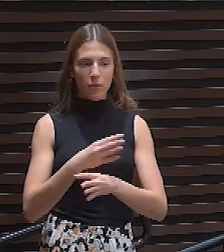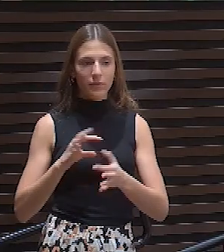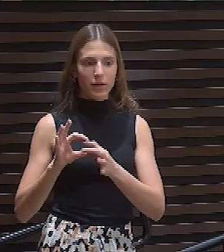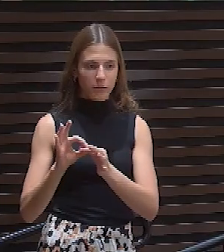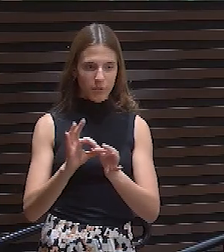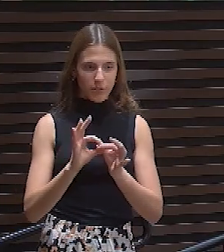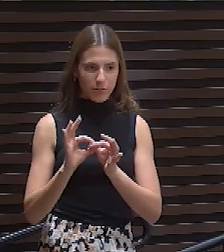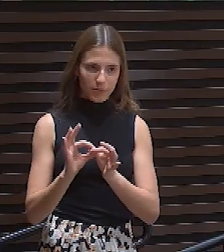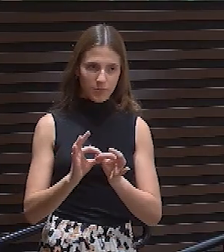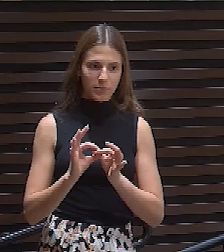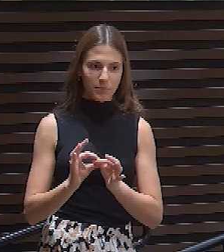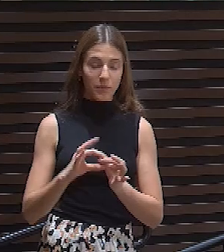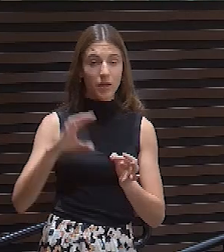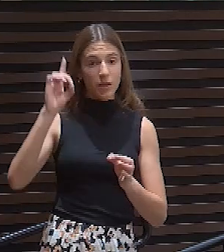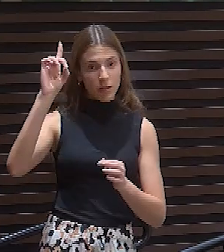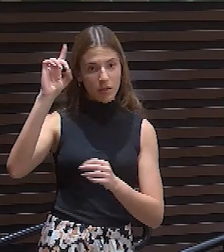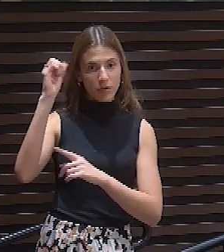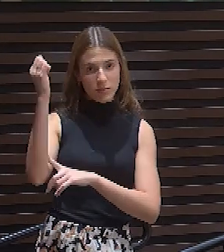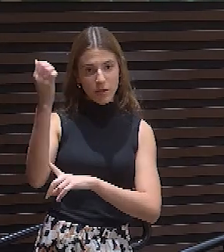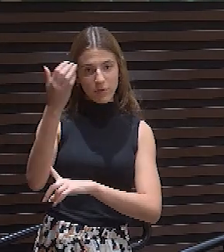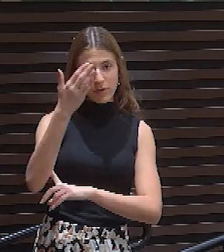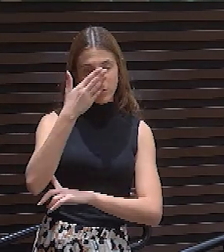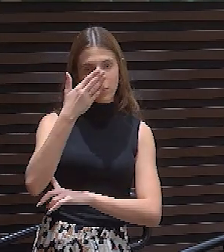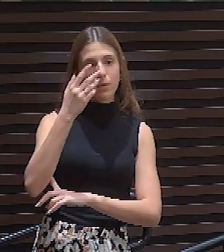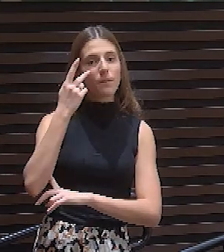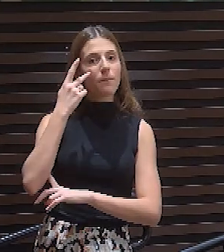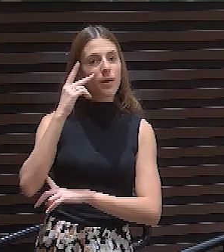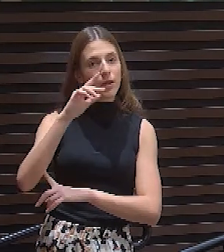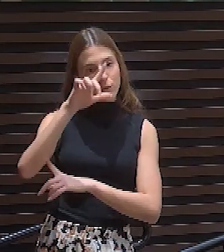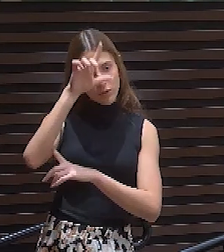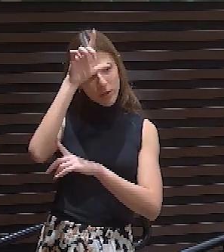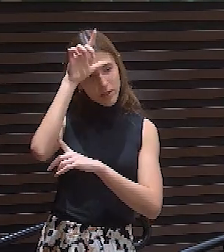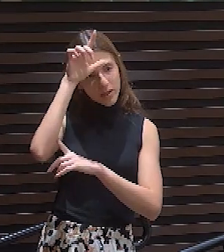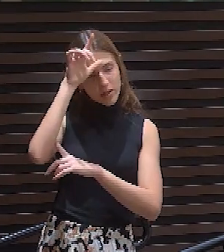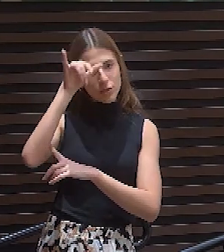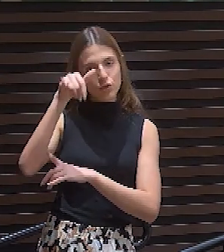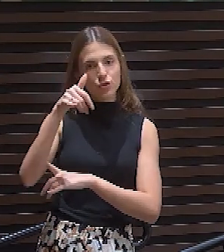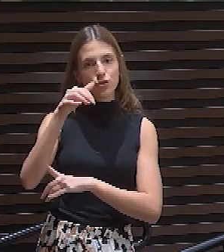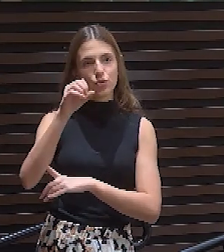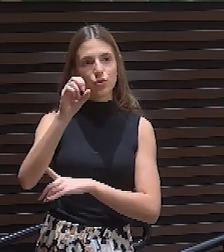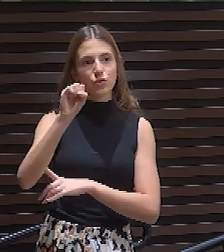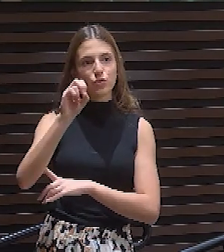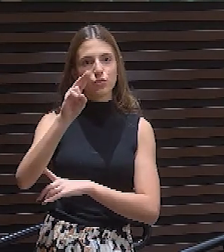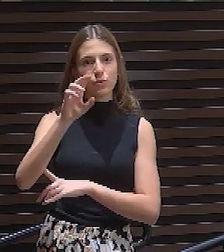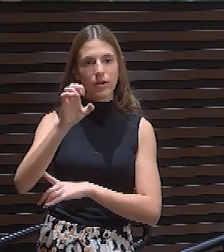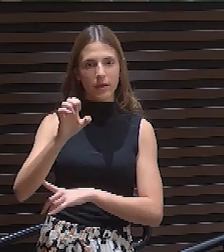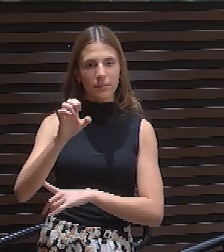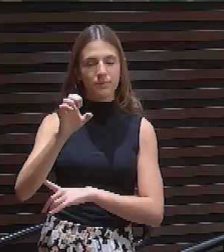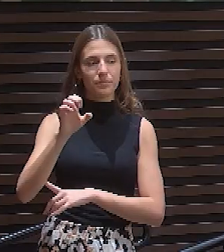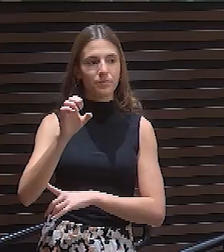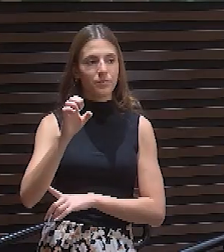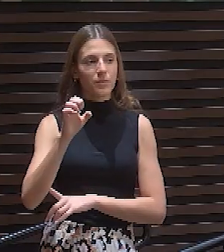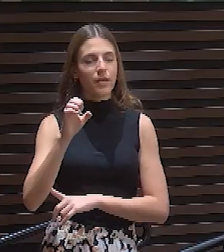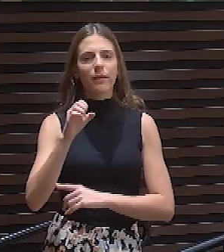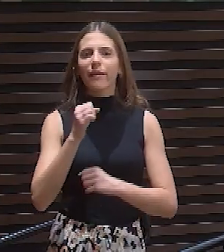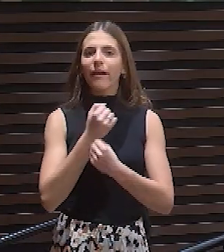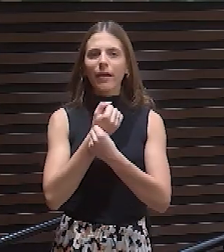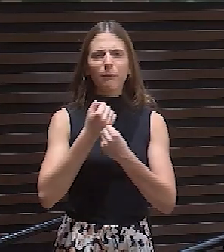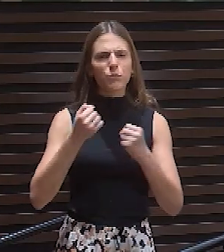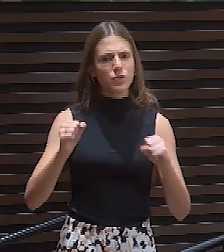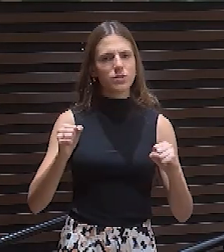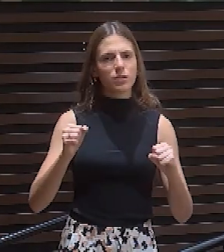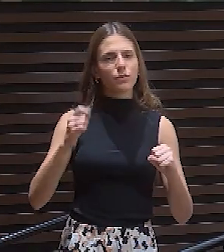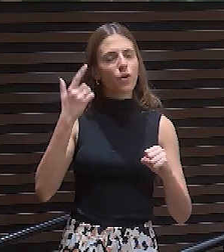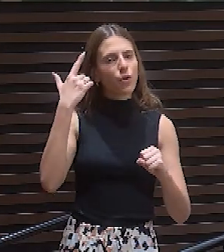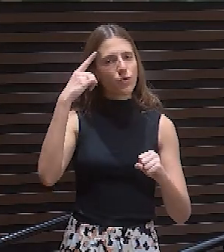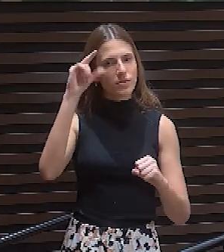se revelou ao seu líder Josué. É impossível